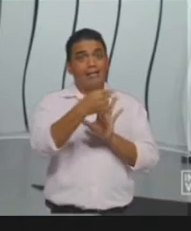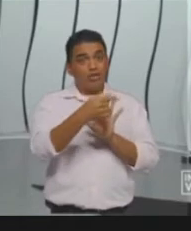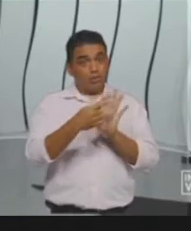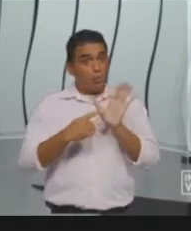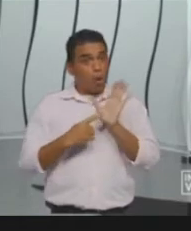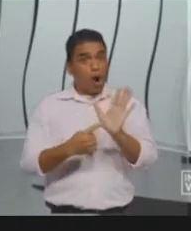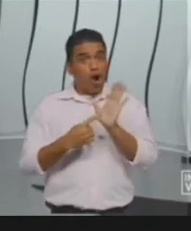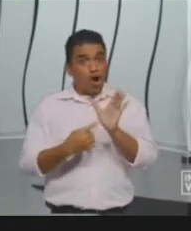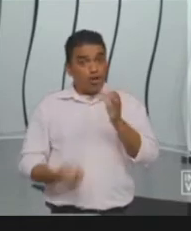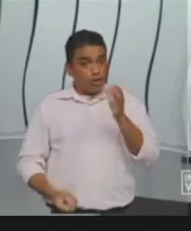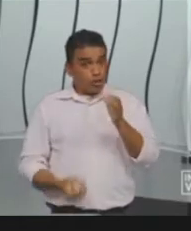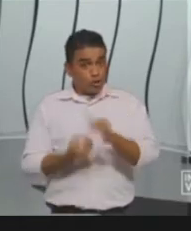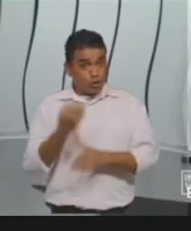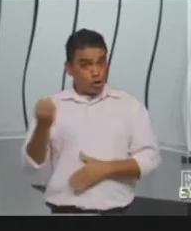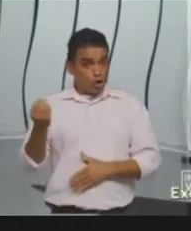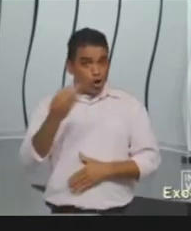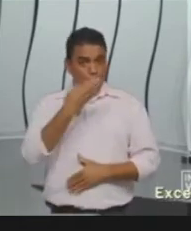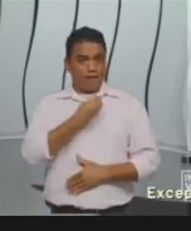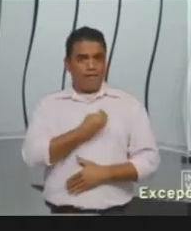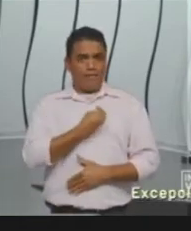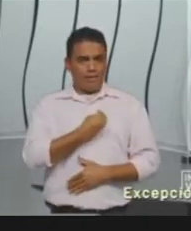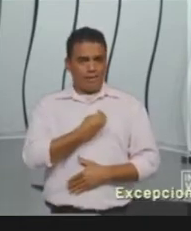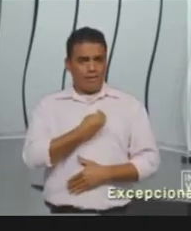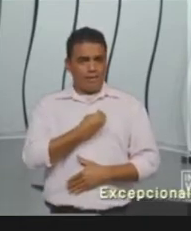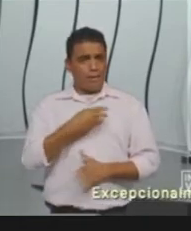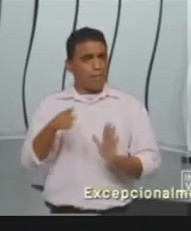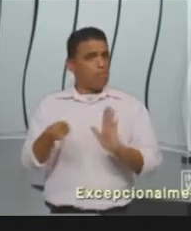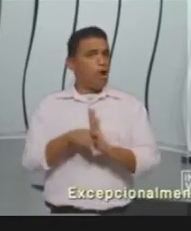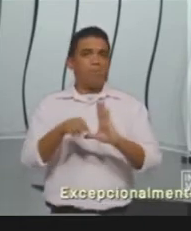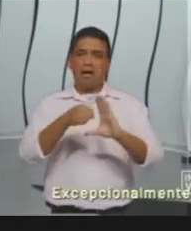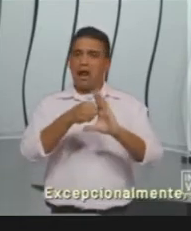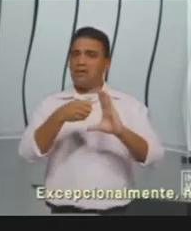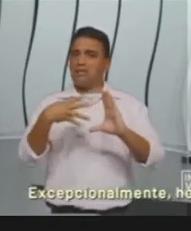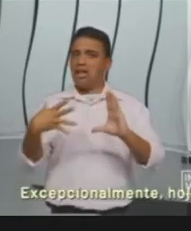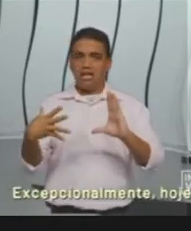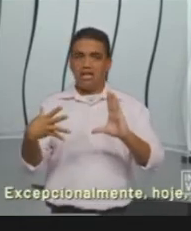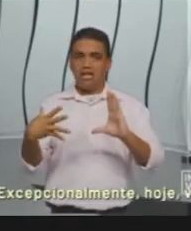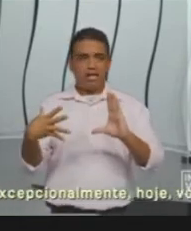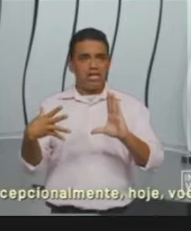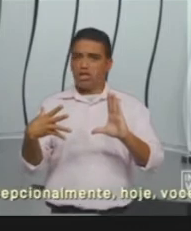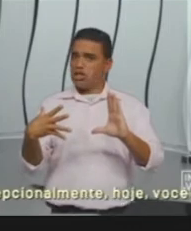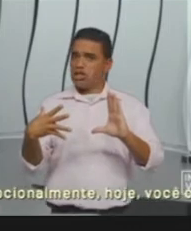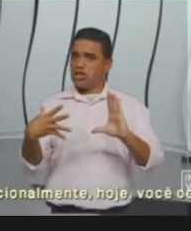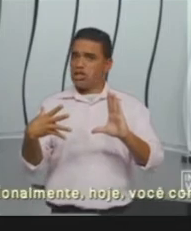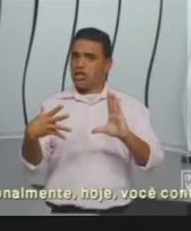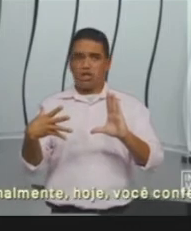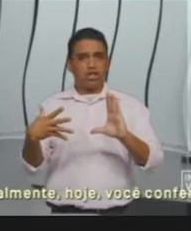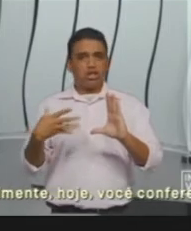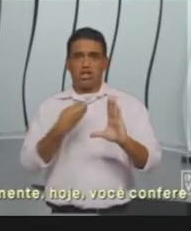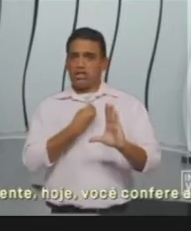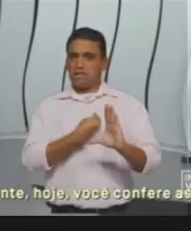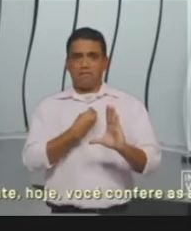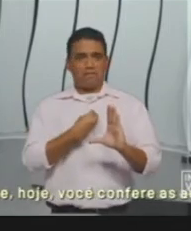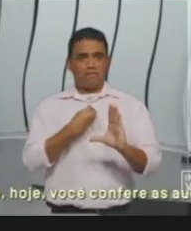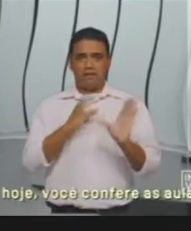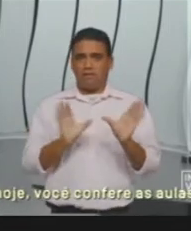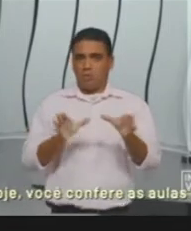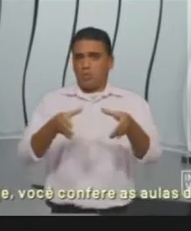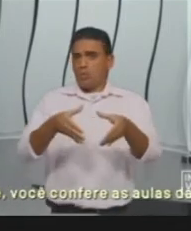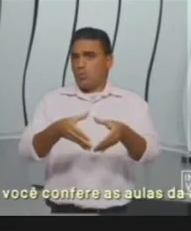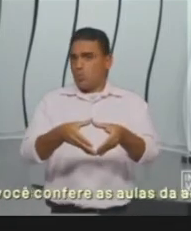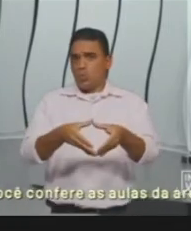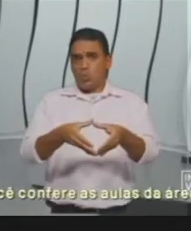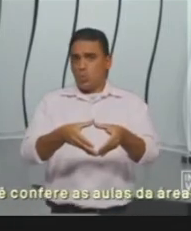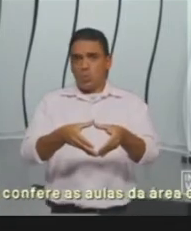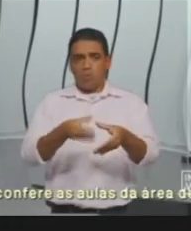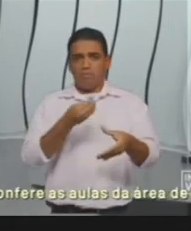diferenciada é característica de alguns organismos. Então você consegue ver então que você,